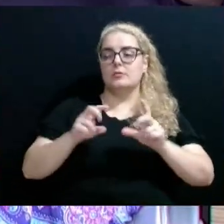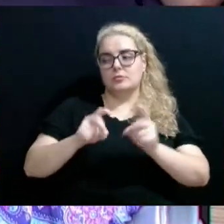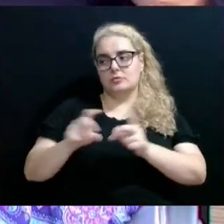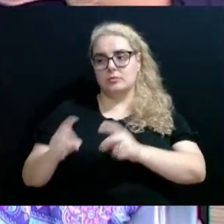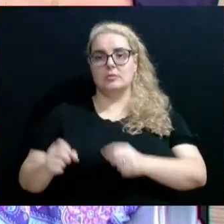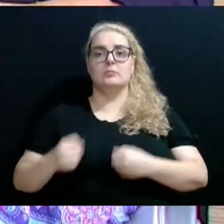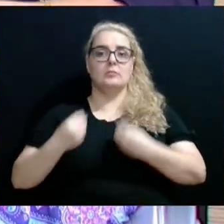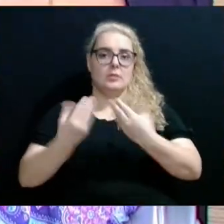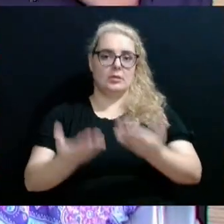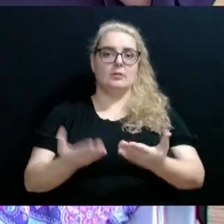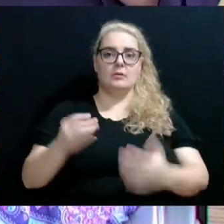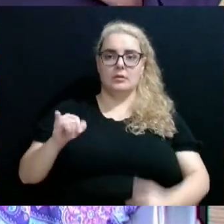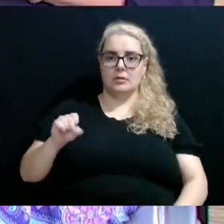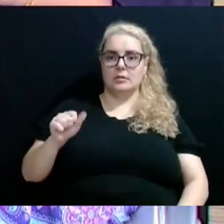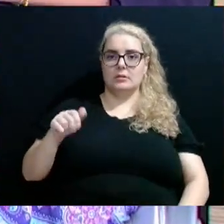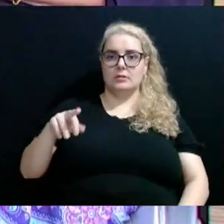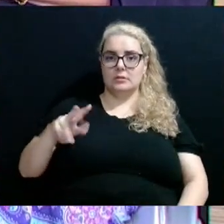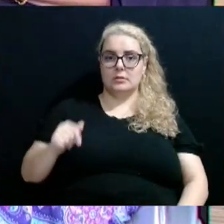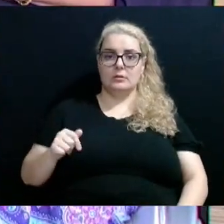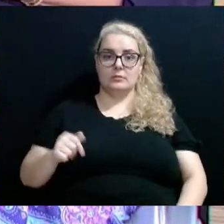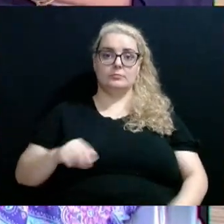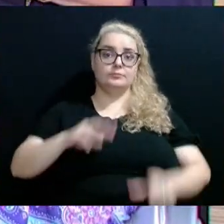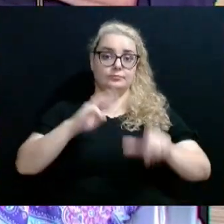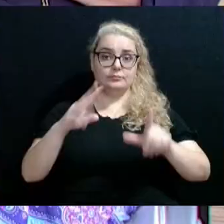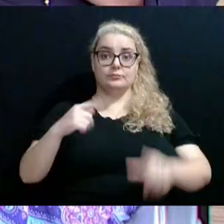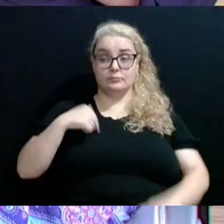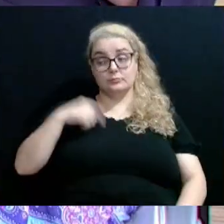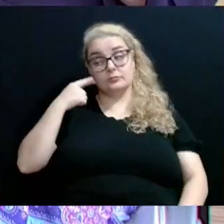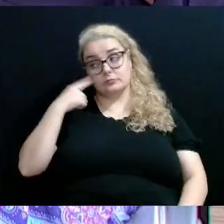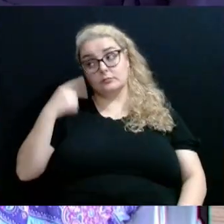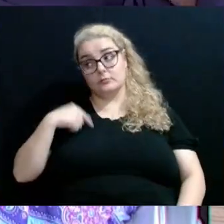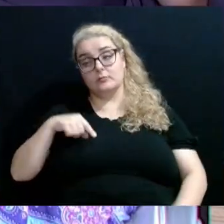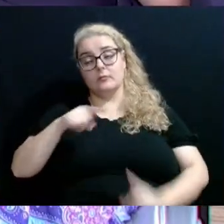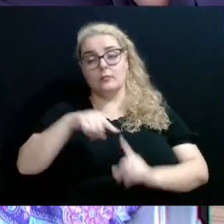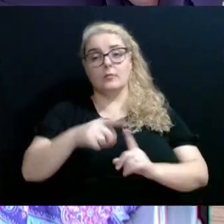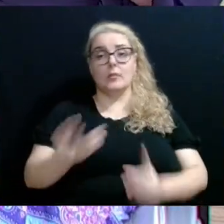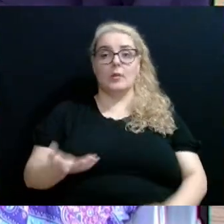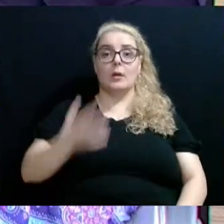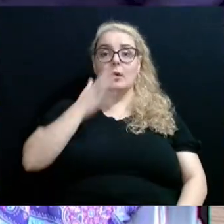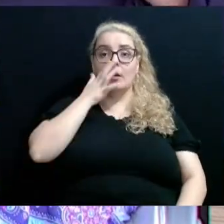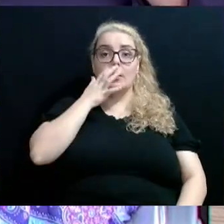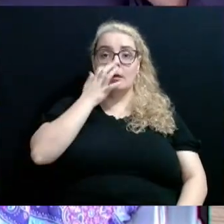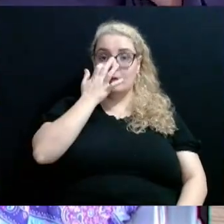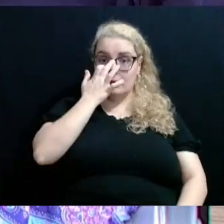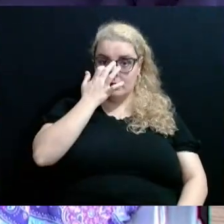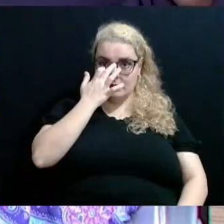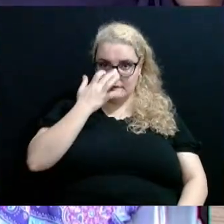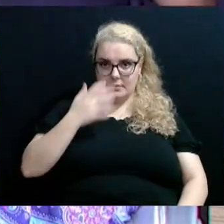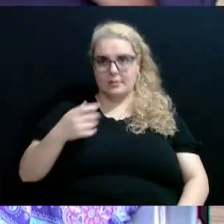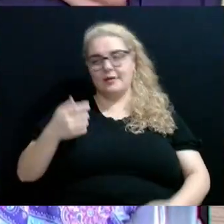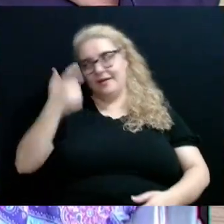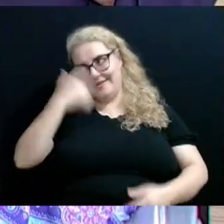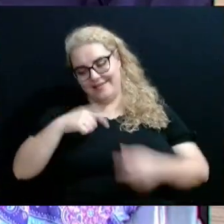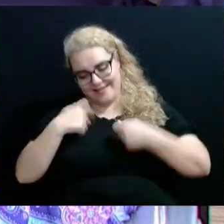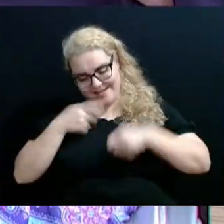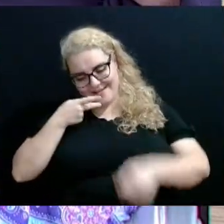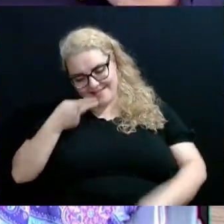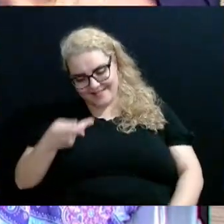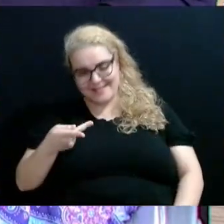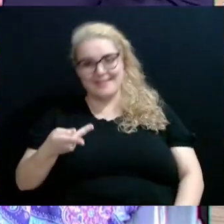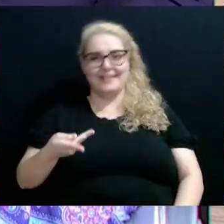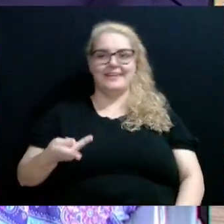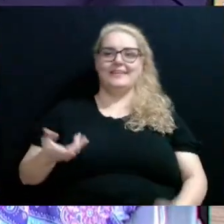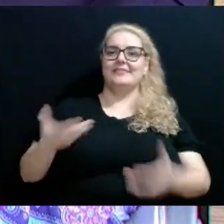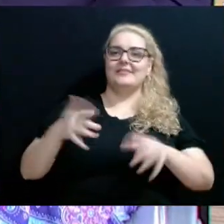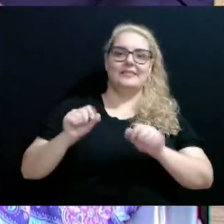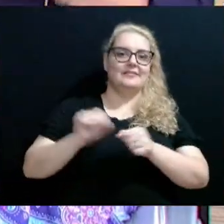a Isaura para as plataformas, que é o meu intuito. Sim. Né? Mas eu não quero fazer nada, a administradora falando, eu não quero fazer